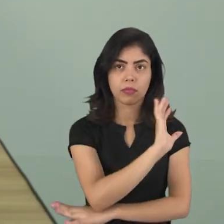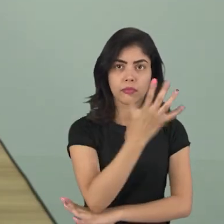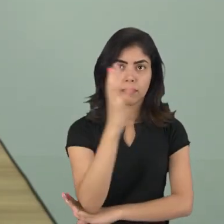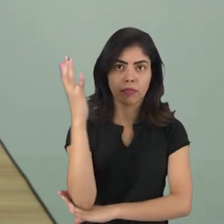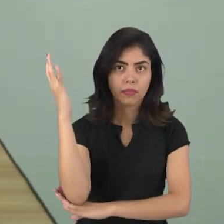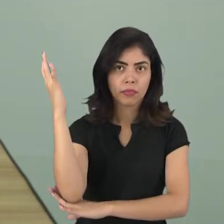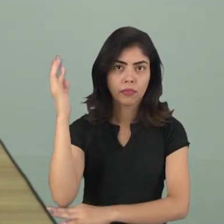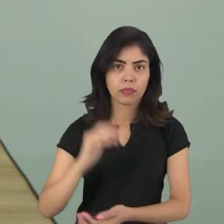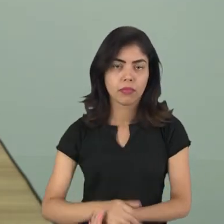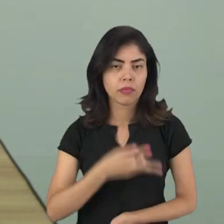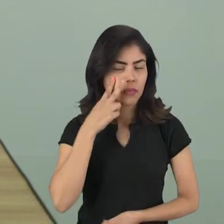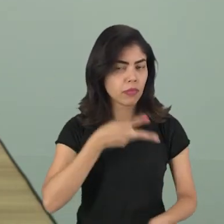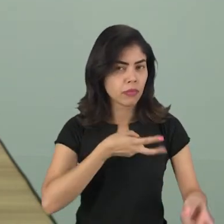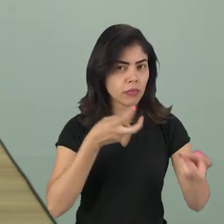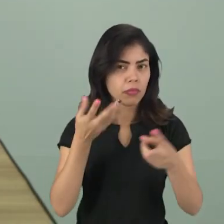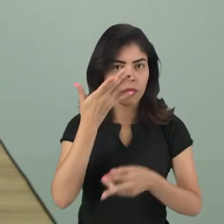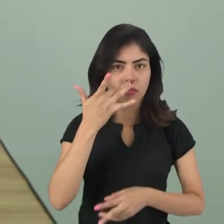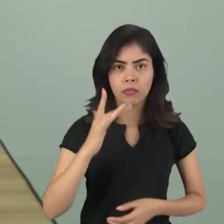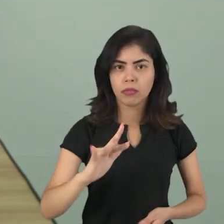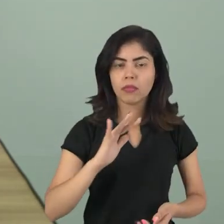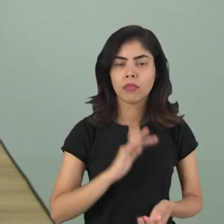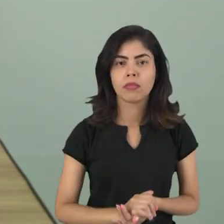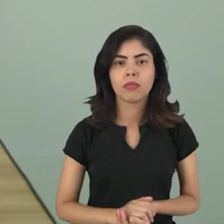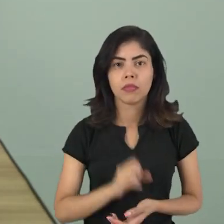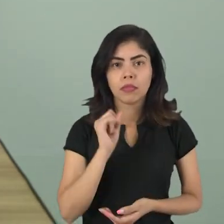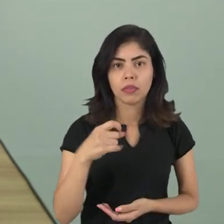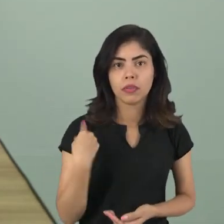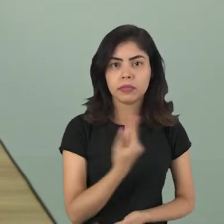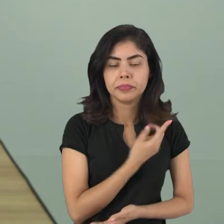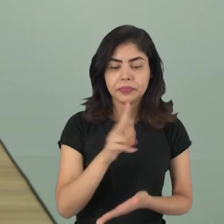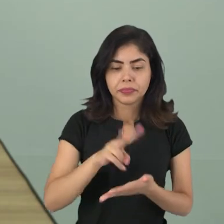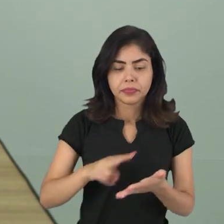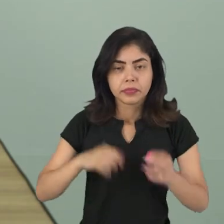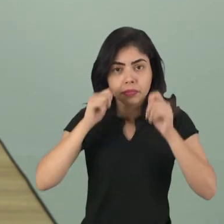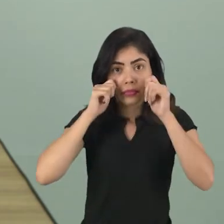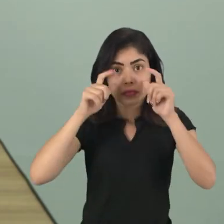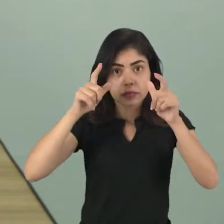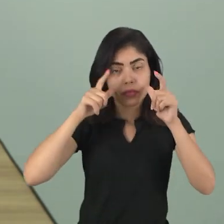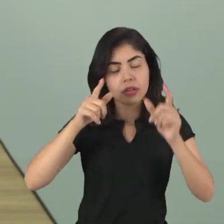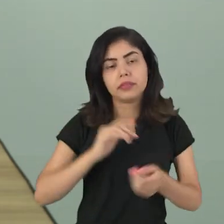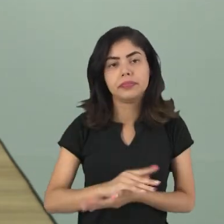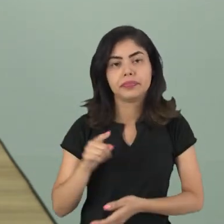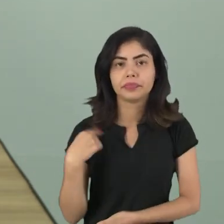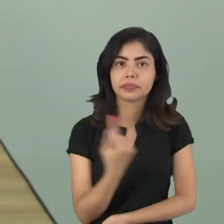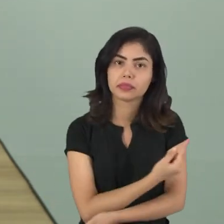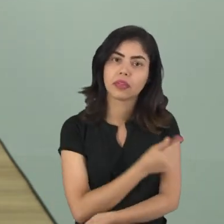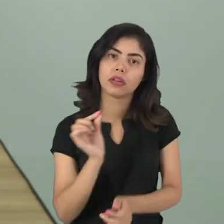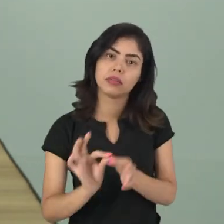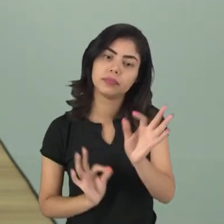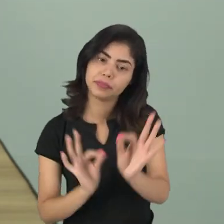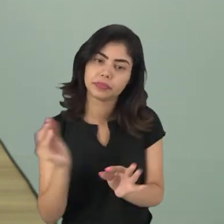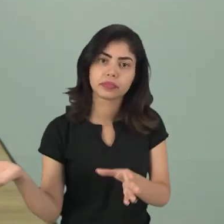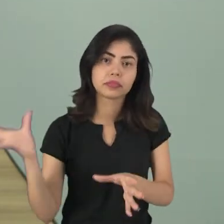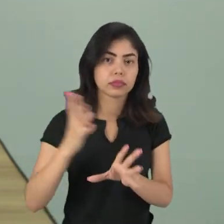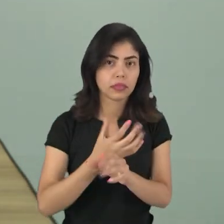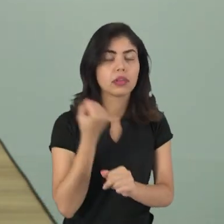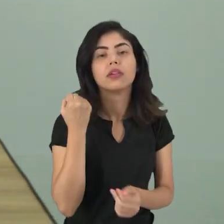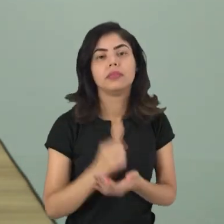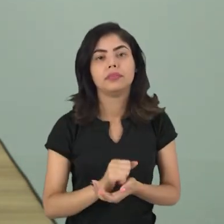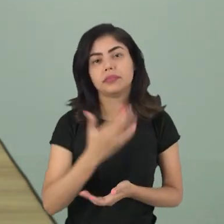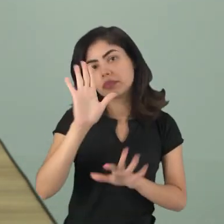descartar aqui essa alternativa. A extensão do litoral